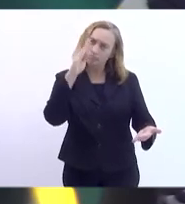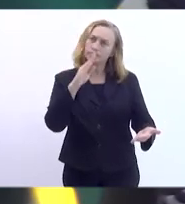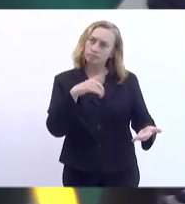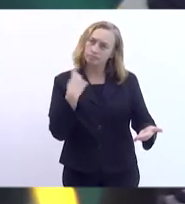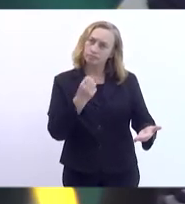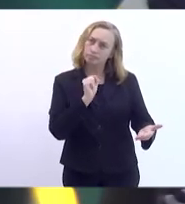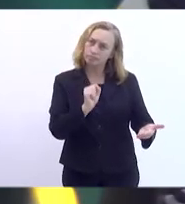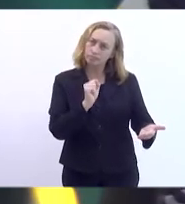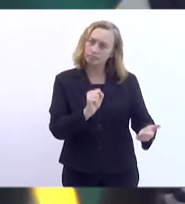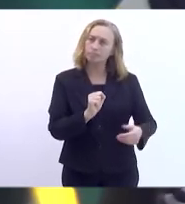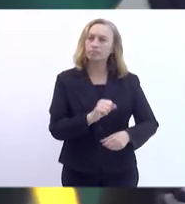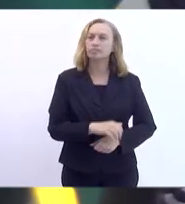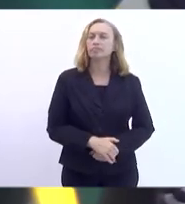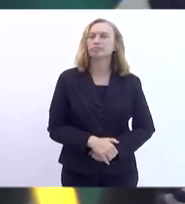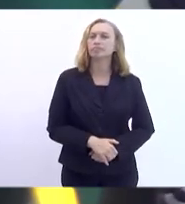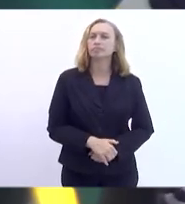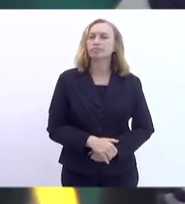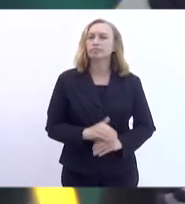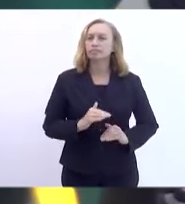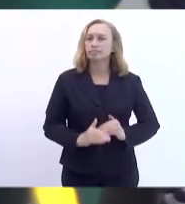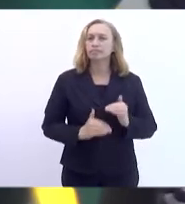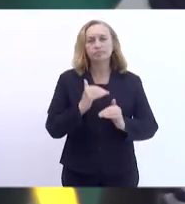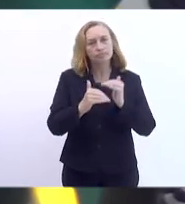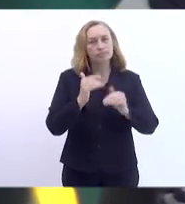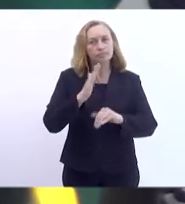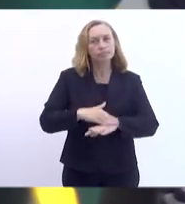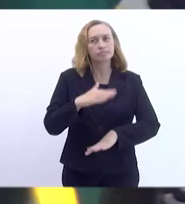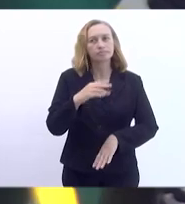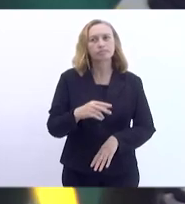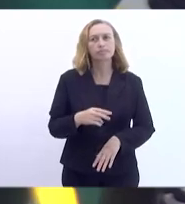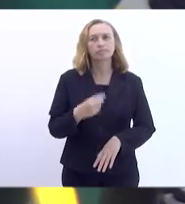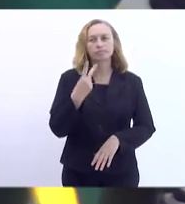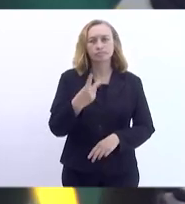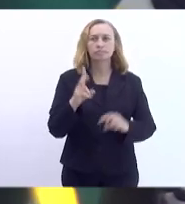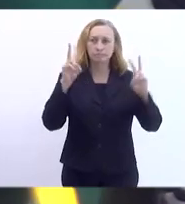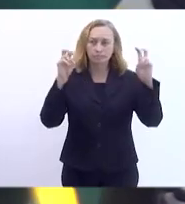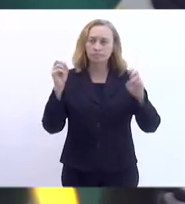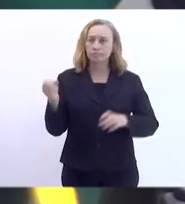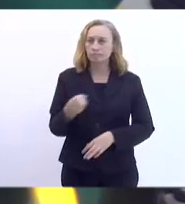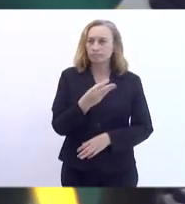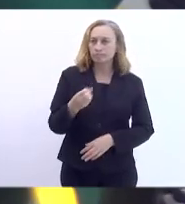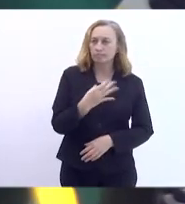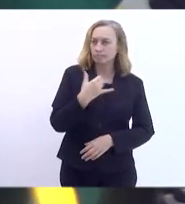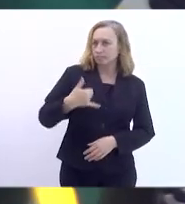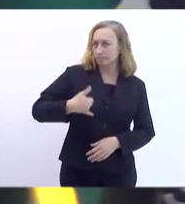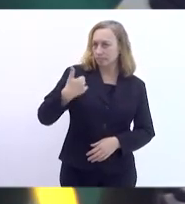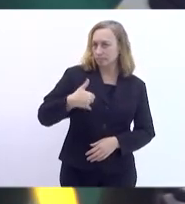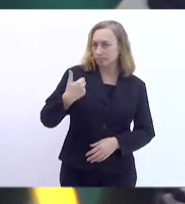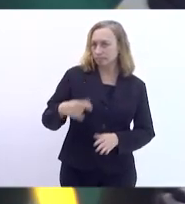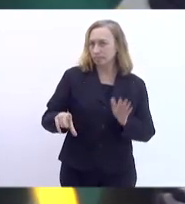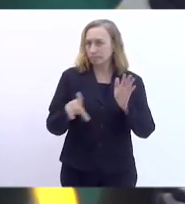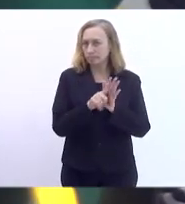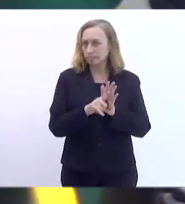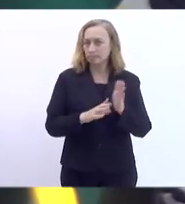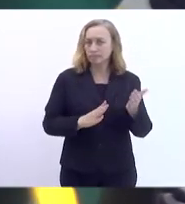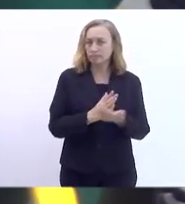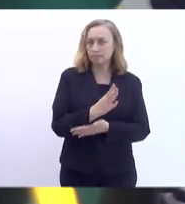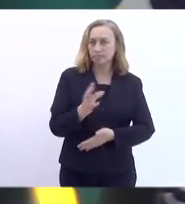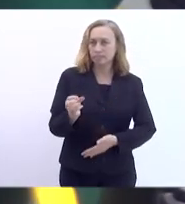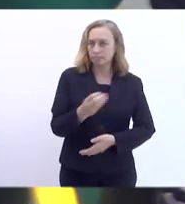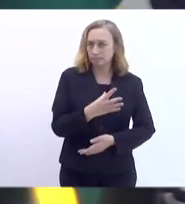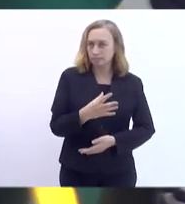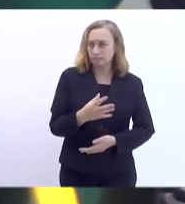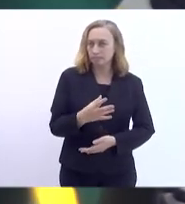para que a gente possa inclusive avançar ainda mais com dois fatos novos no caso das da idade A lei foi aprovada recentemente